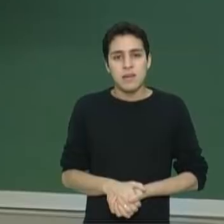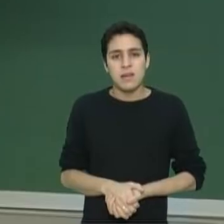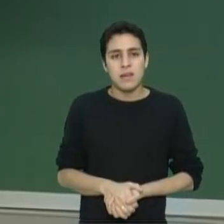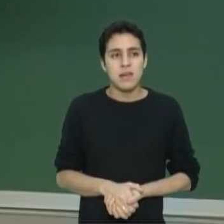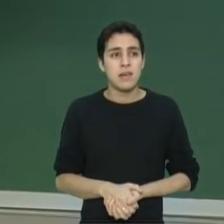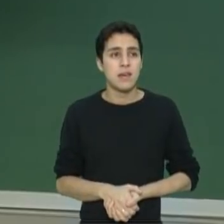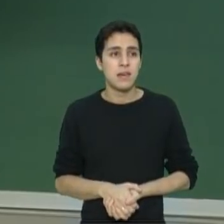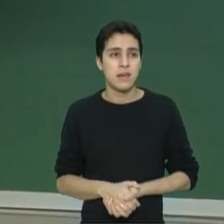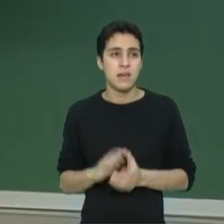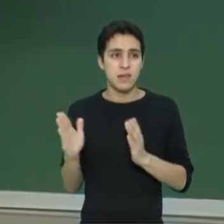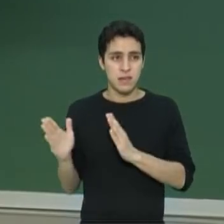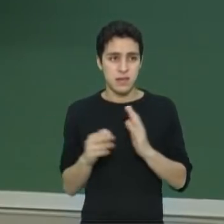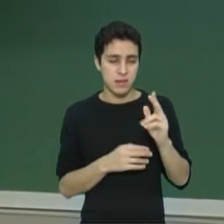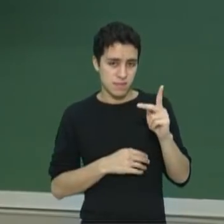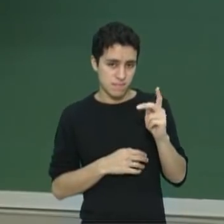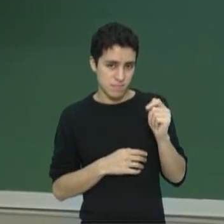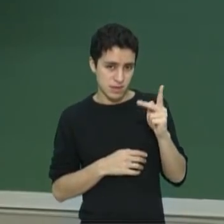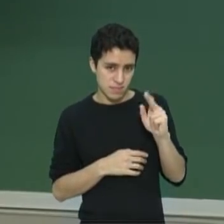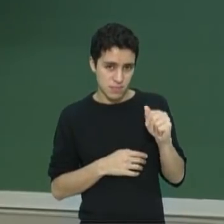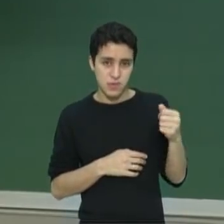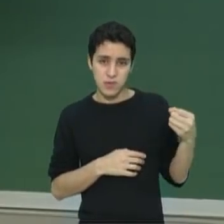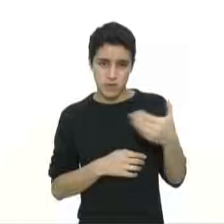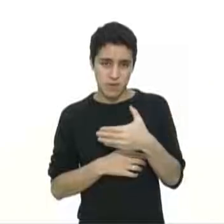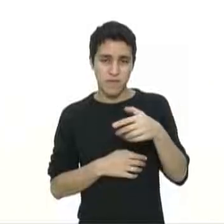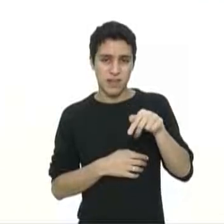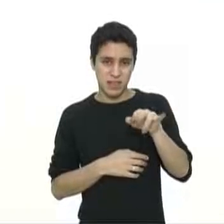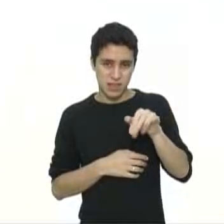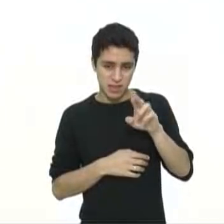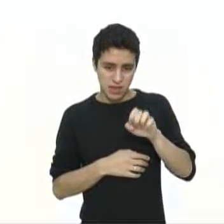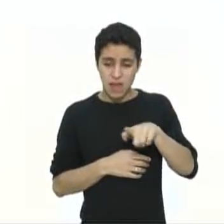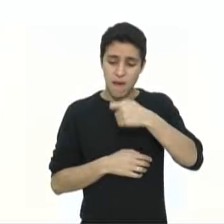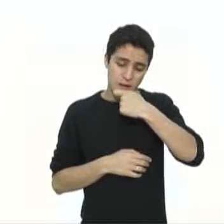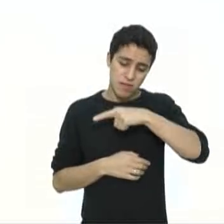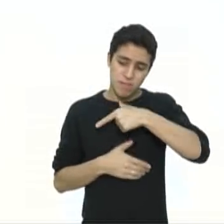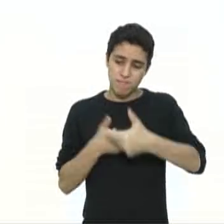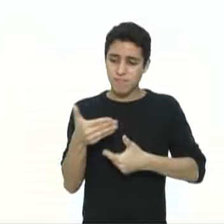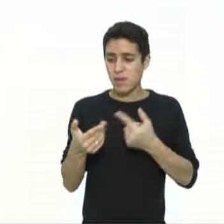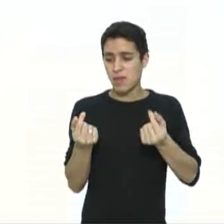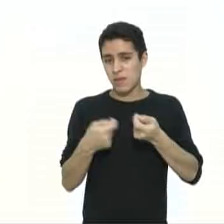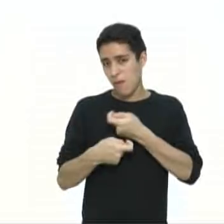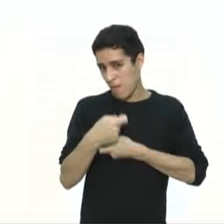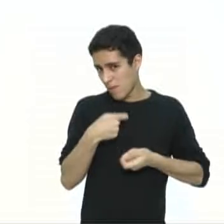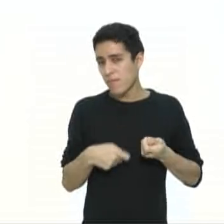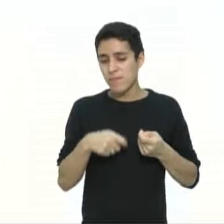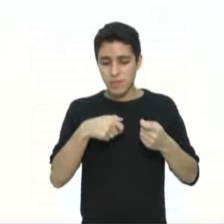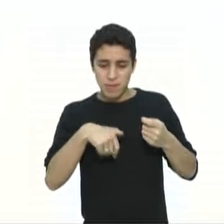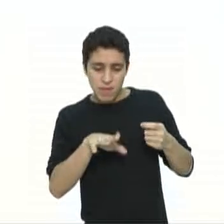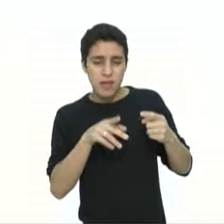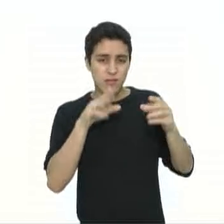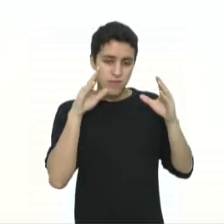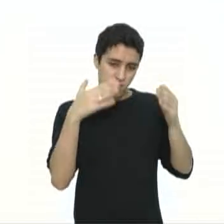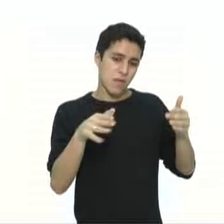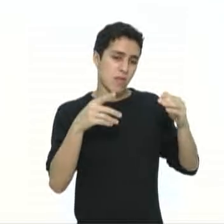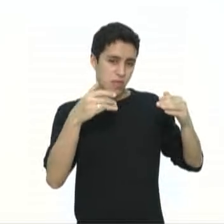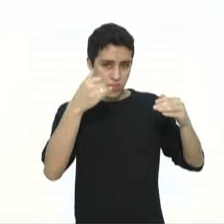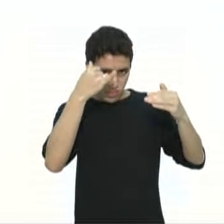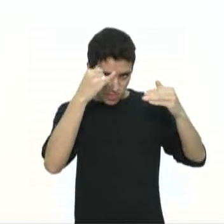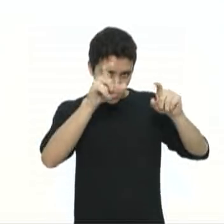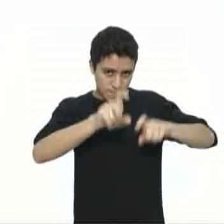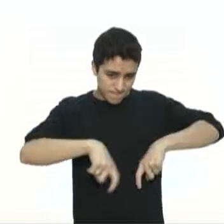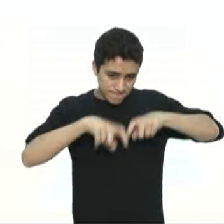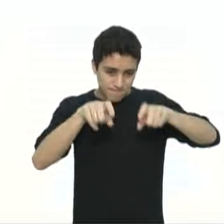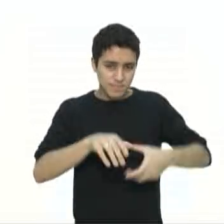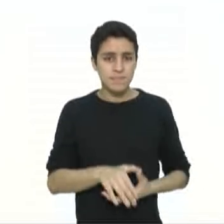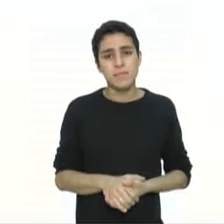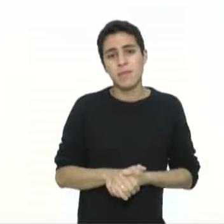Aí, a Papua Nova Guiné, que a gente já estava falando, né, tem uma economia ainda agropecuária, ainda do primeiro setor. O setor